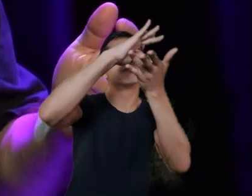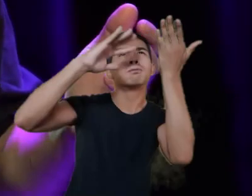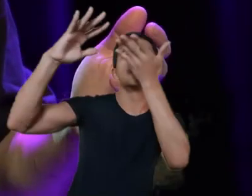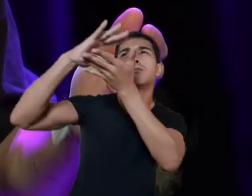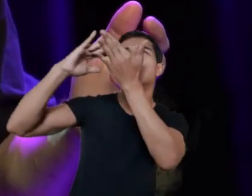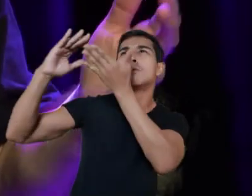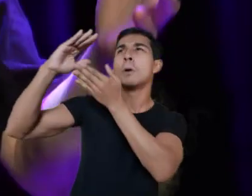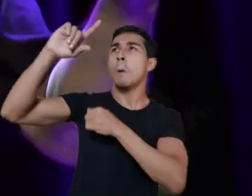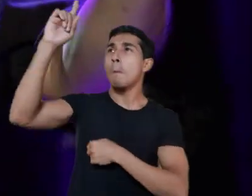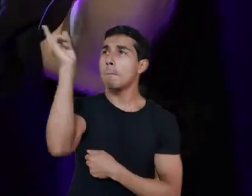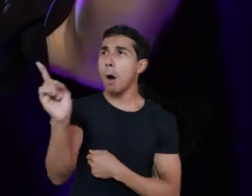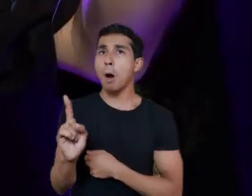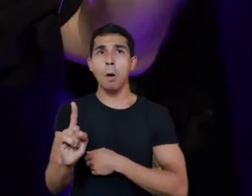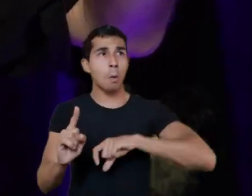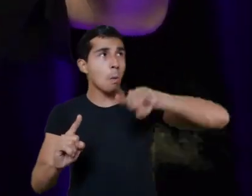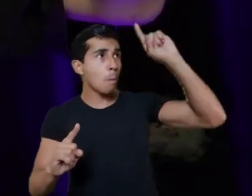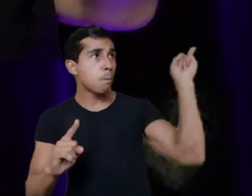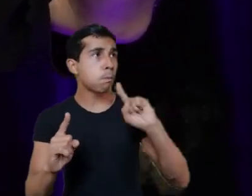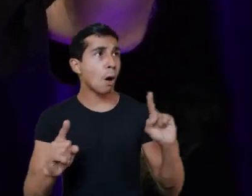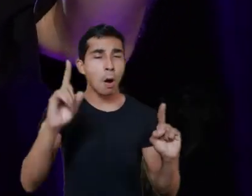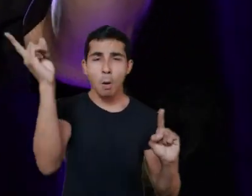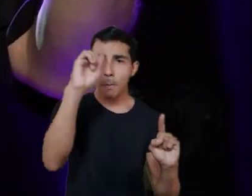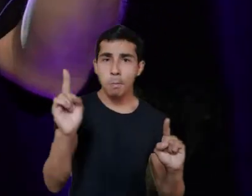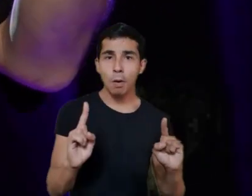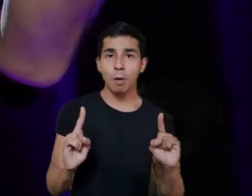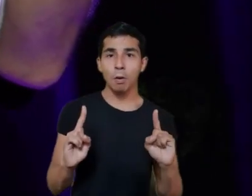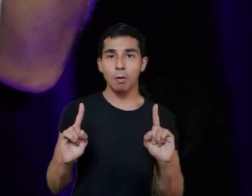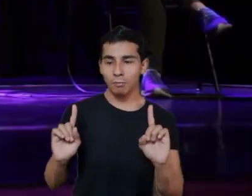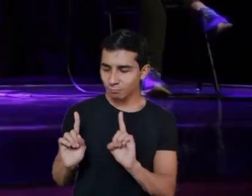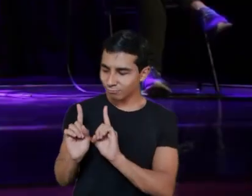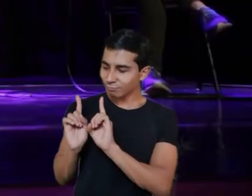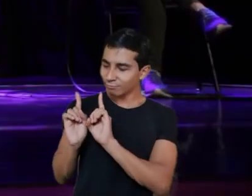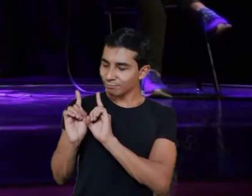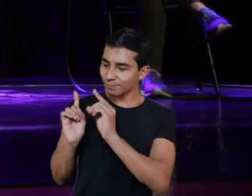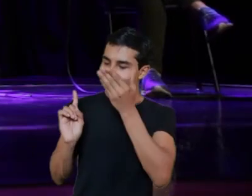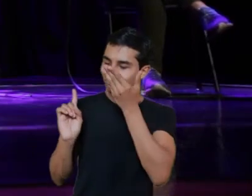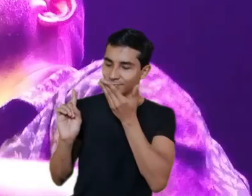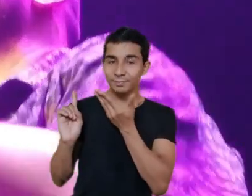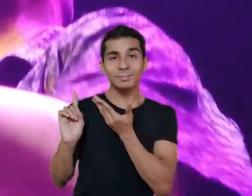Constelações e dos relâmpagos, eu te anuncio em nome dos raios.